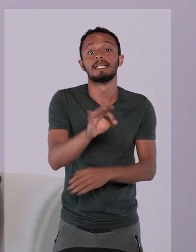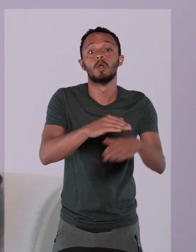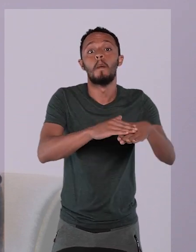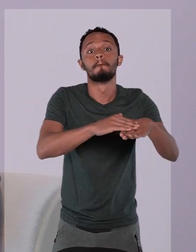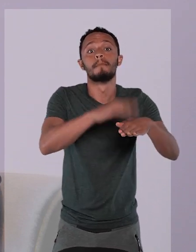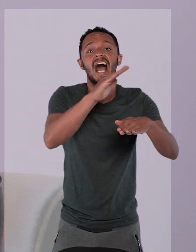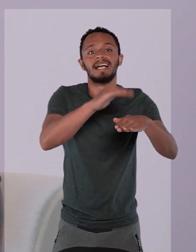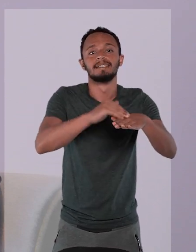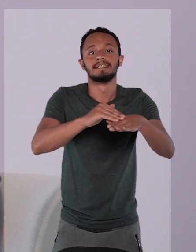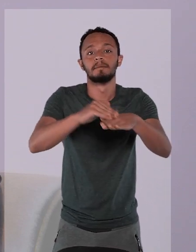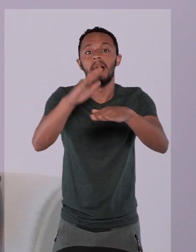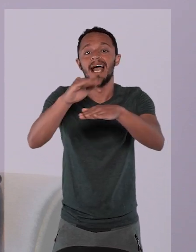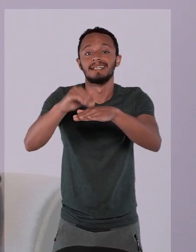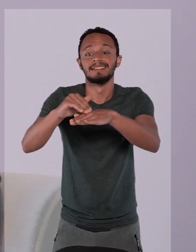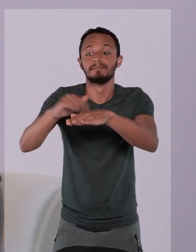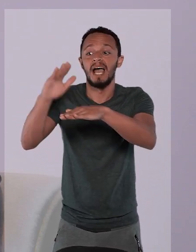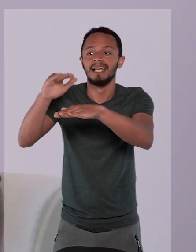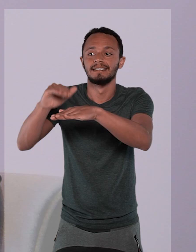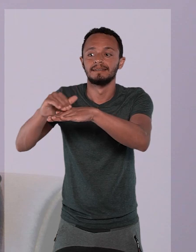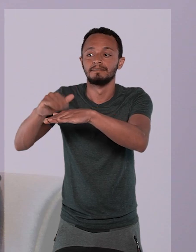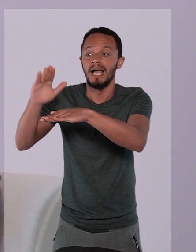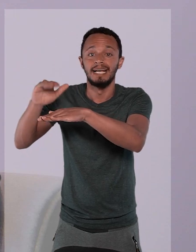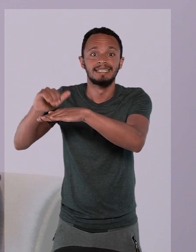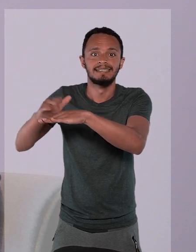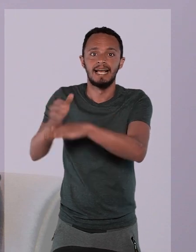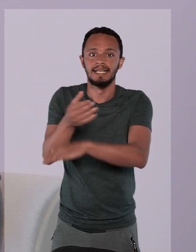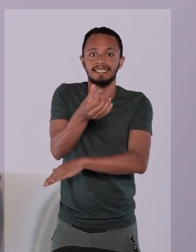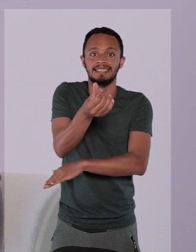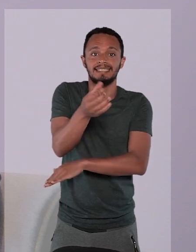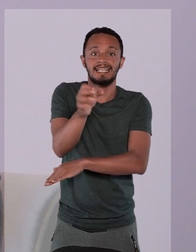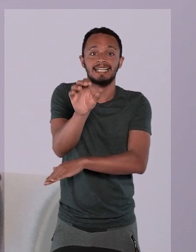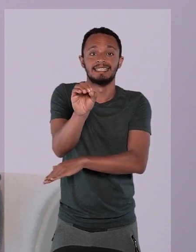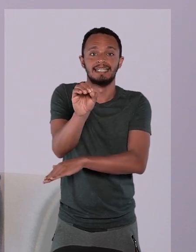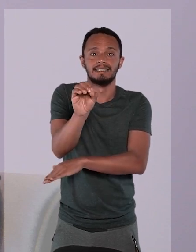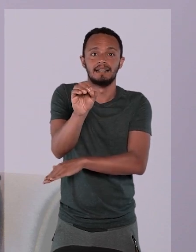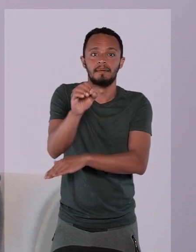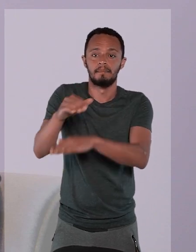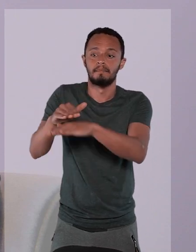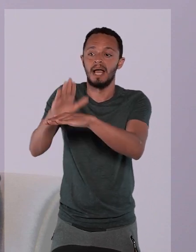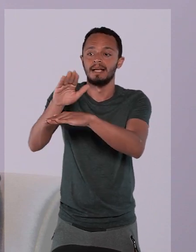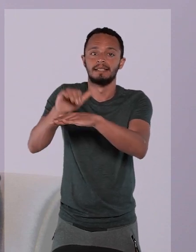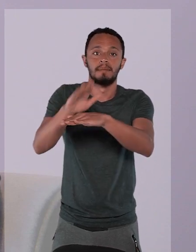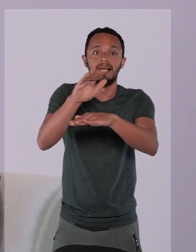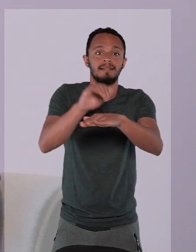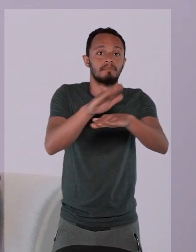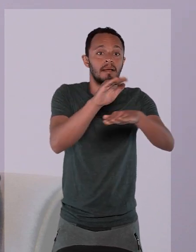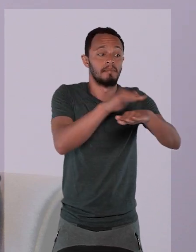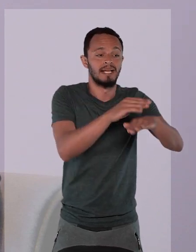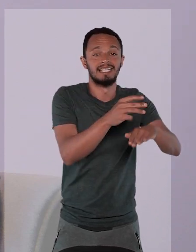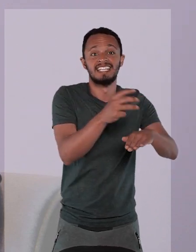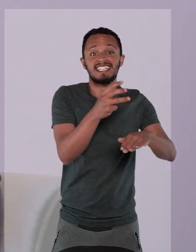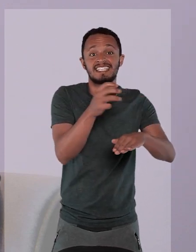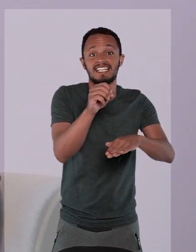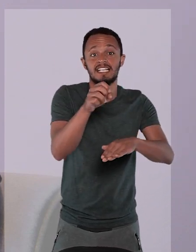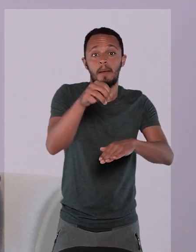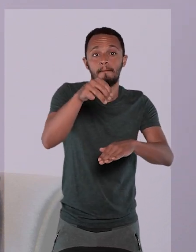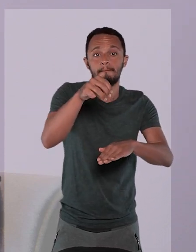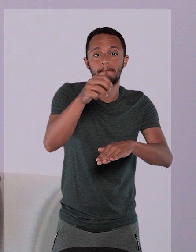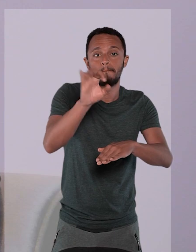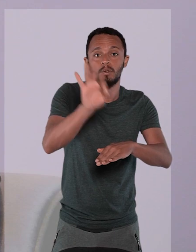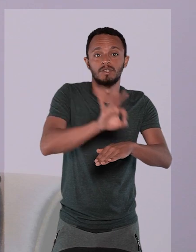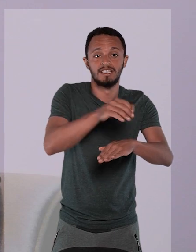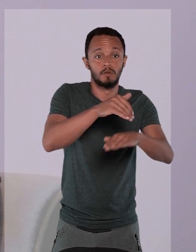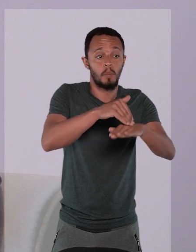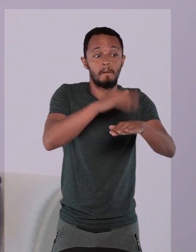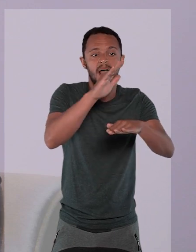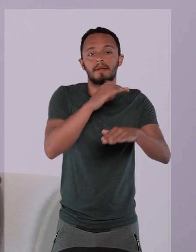a incidência foi 60% maior e a mortalidade 30% maior. Então, o negacionismo mata.